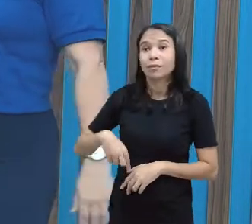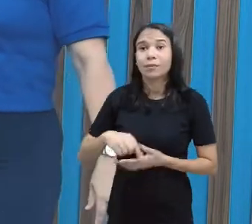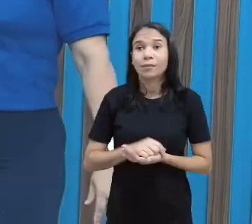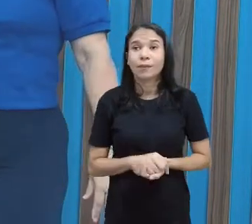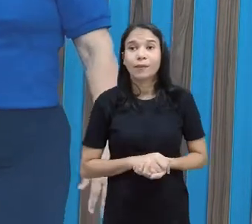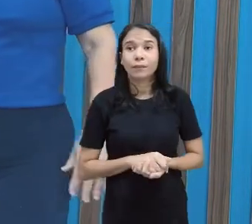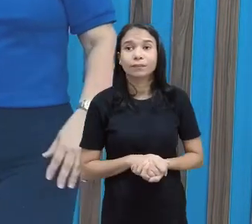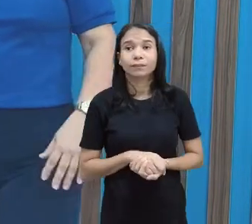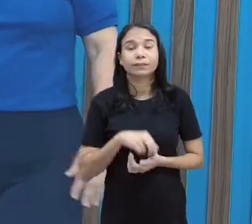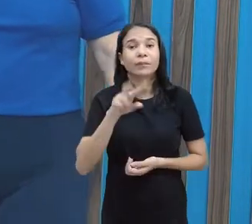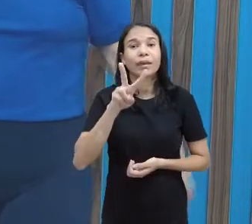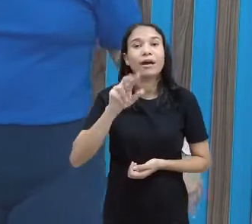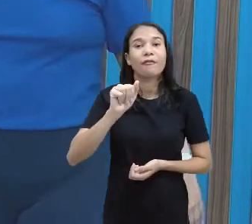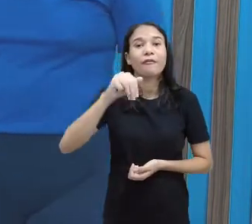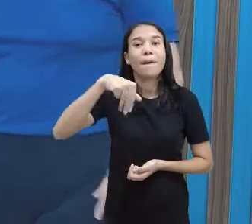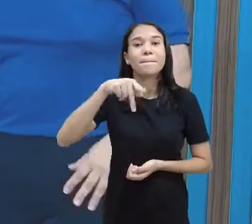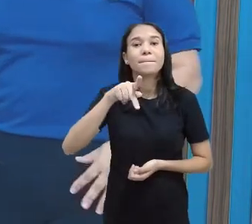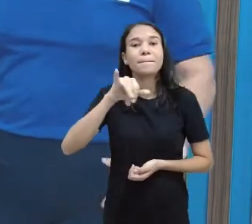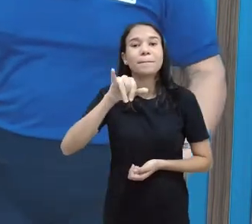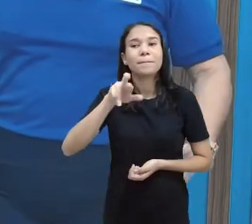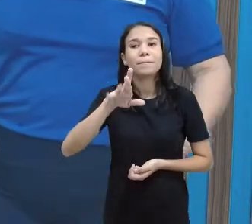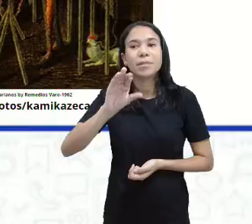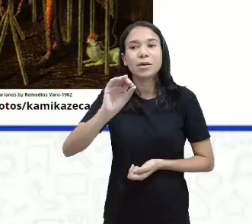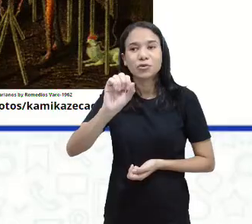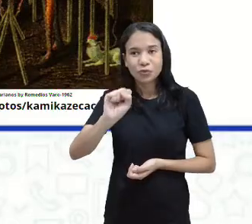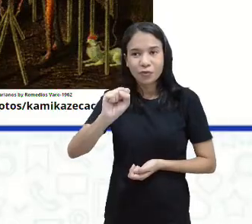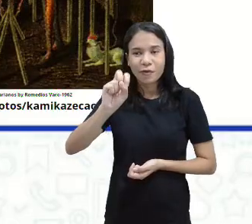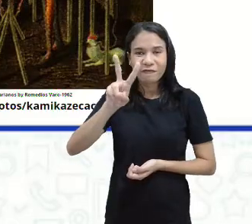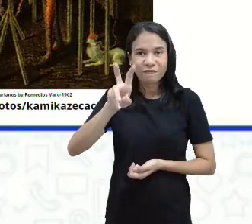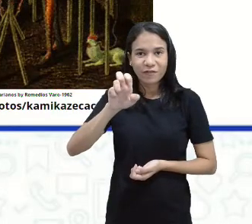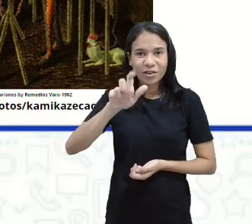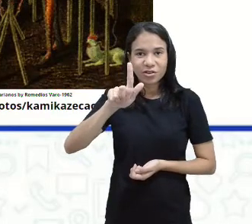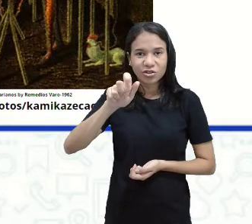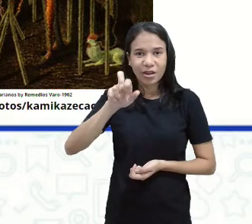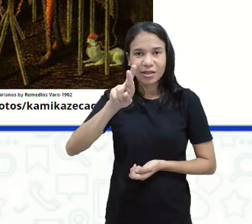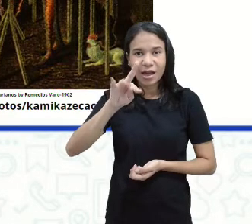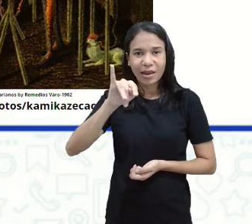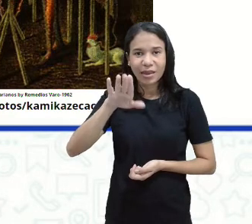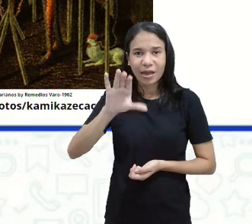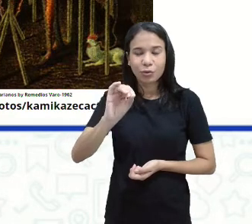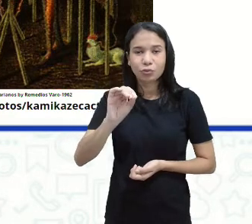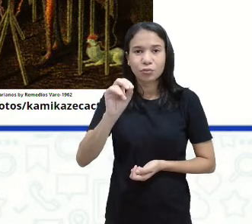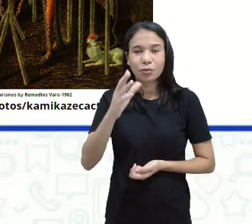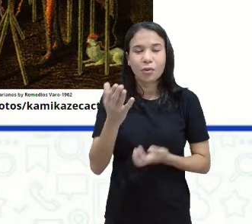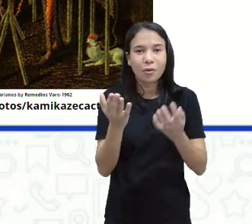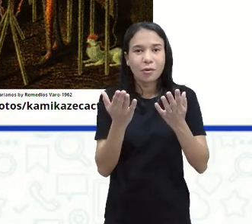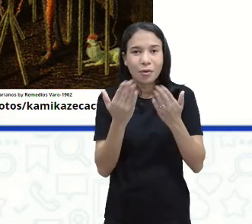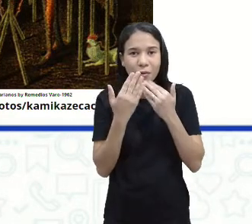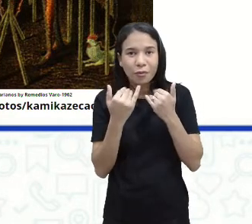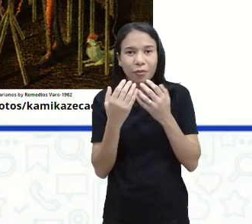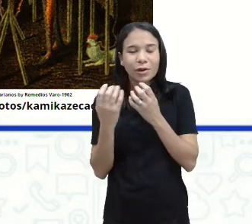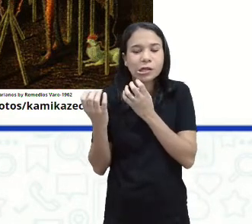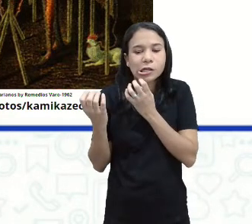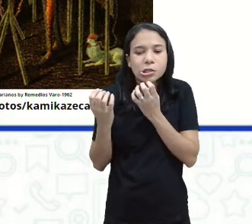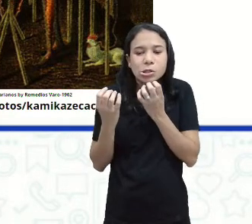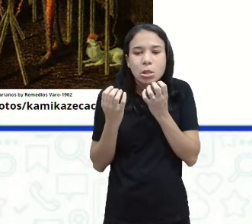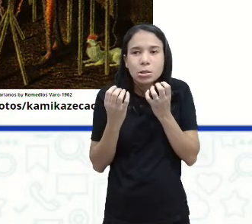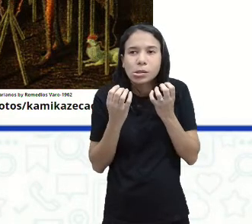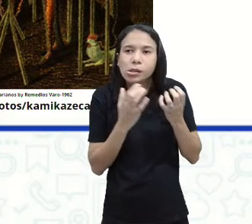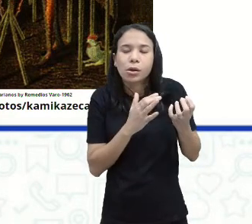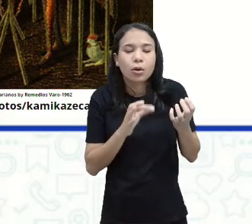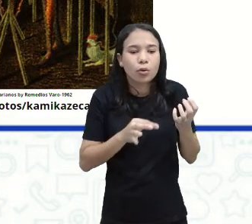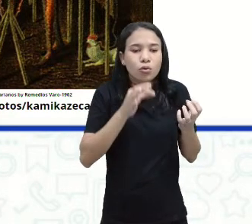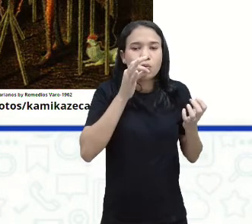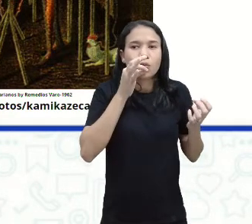vampiros vegetarianos, vê que loucura. São os vampiros aí sugando as frutinhas, né, de canudinho.